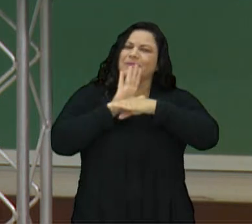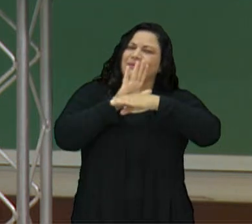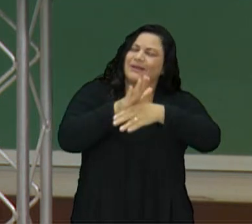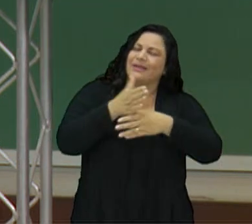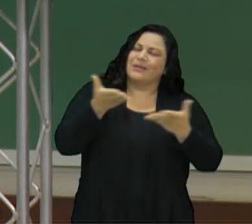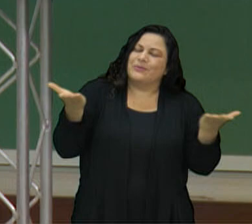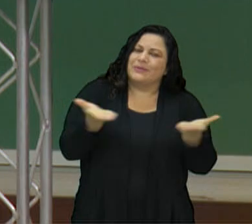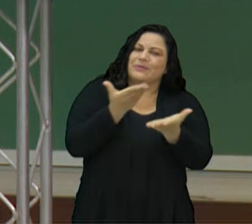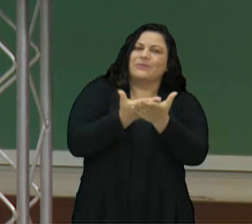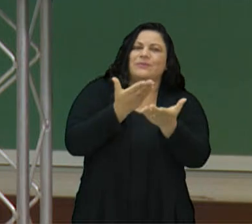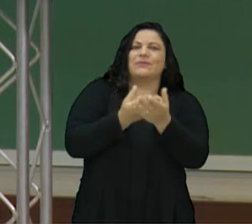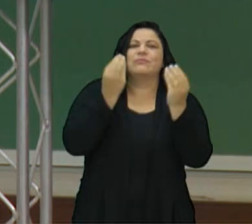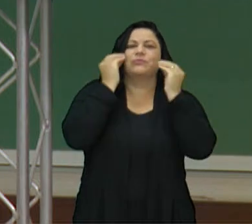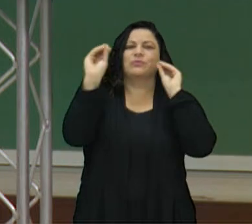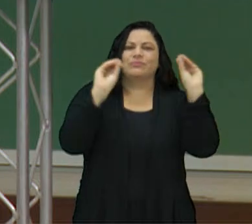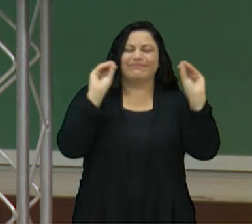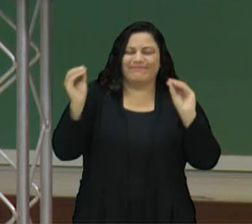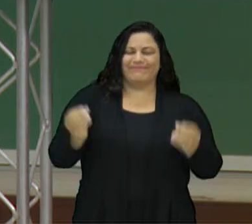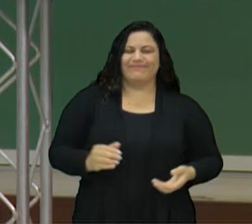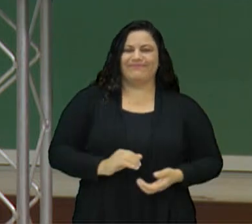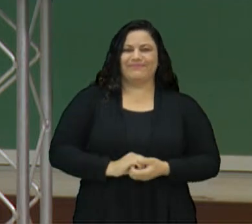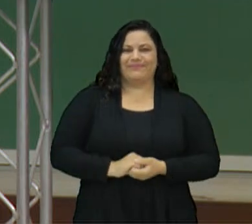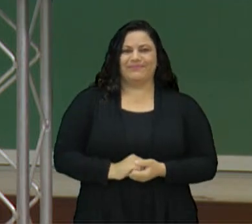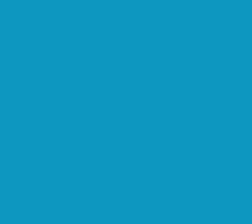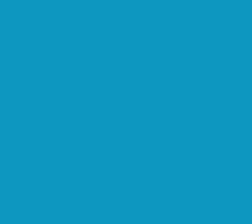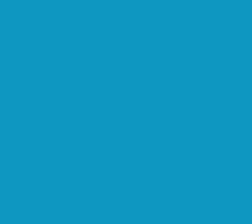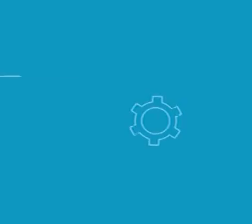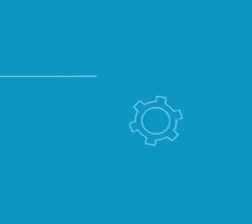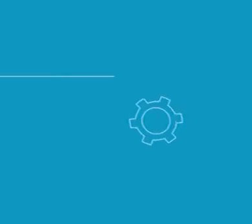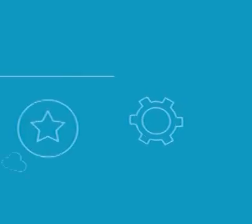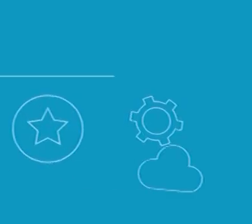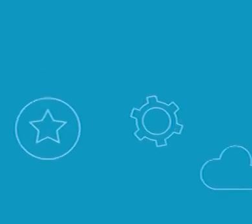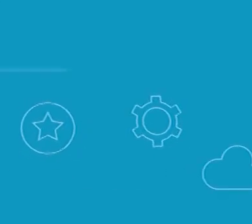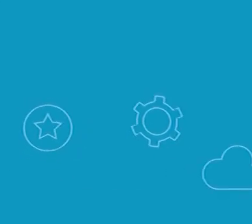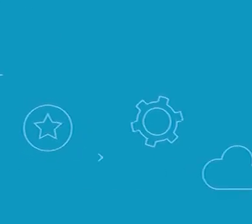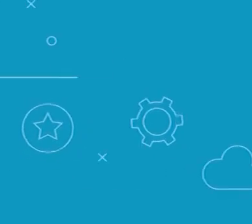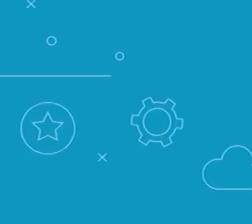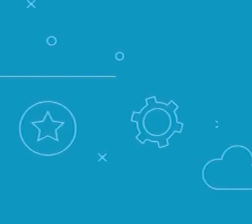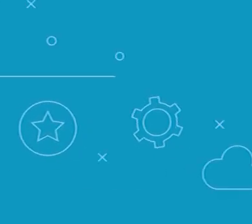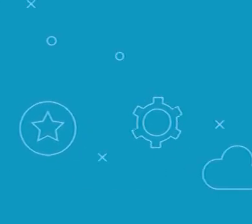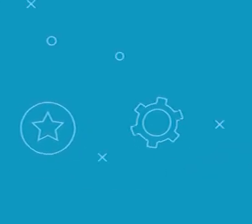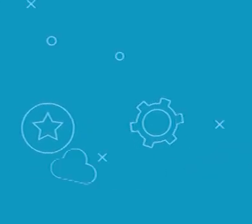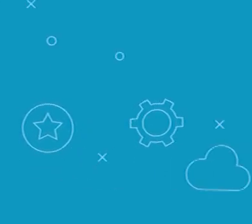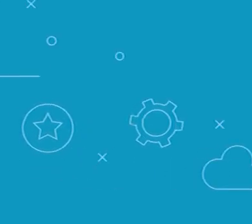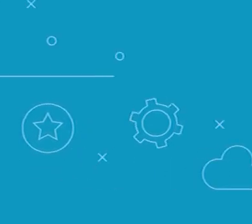beijo a todos!